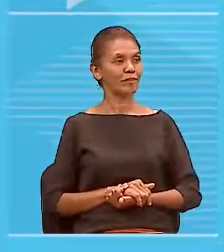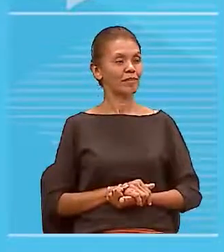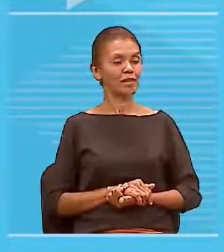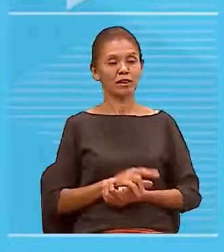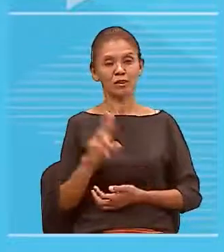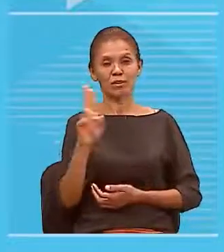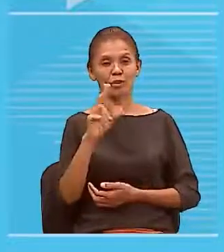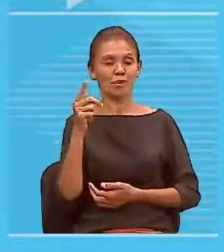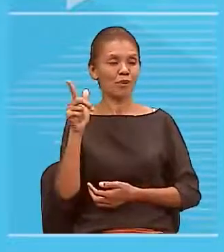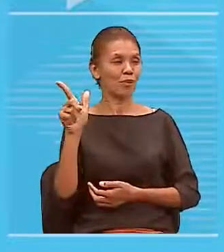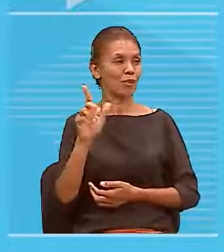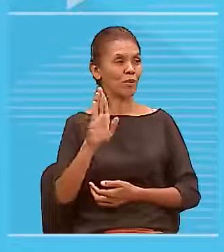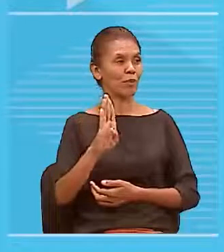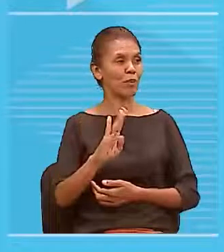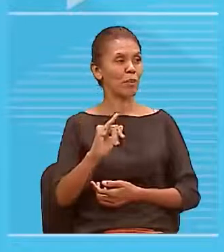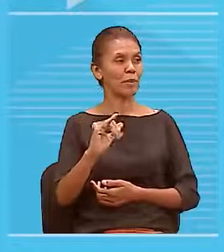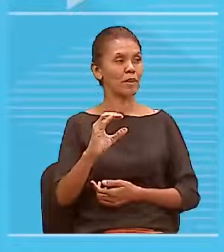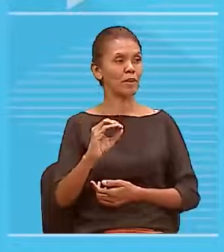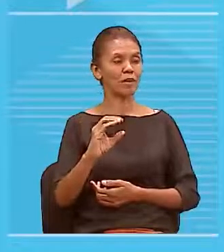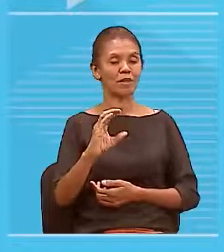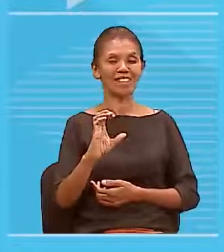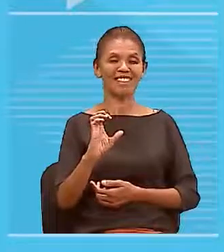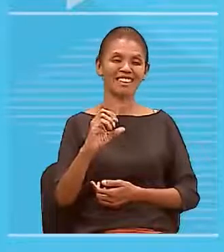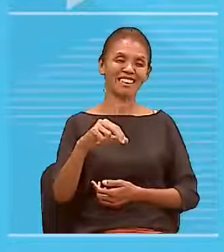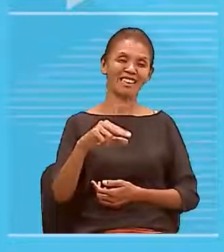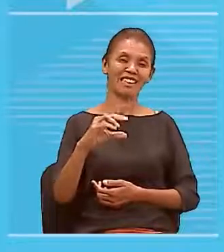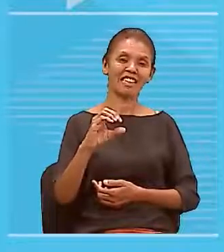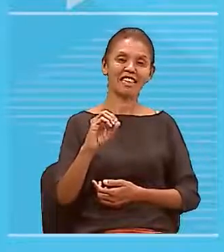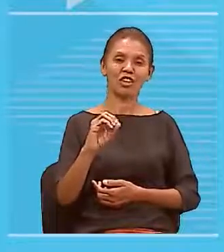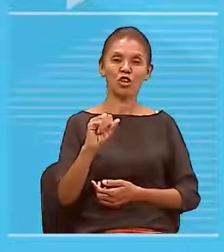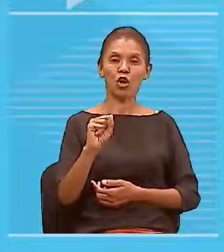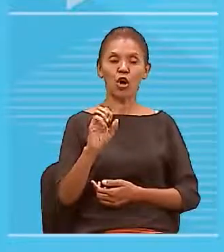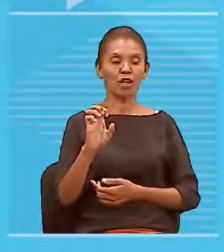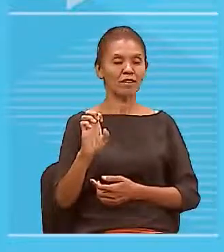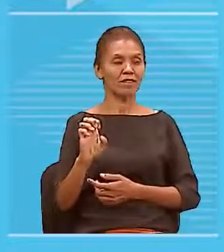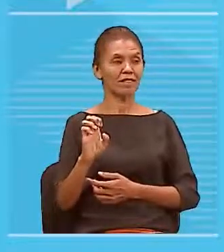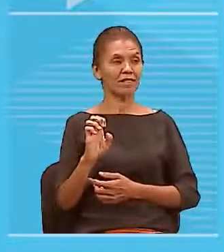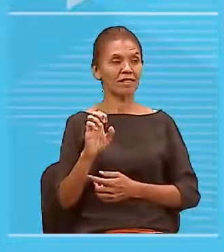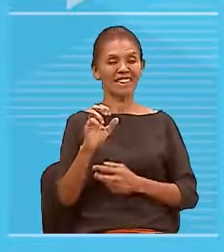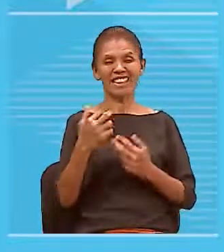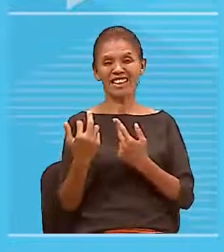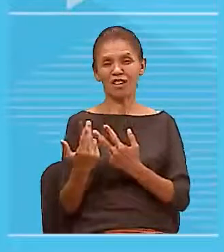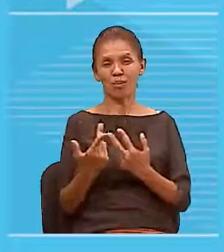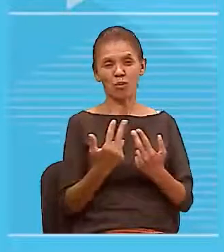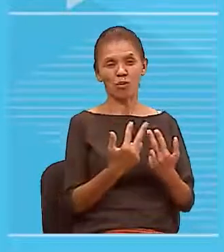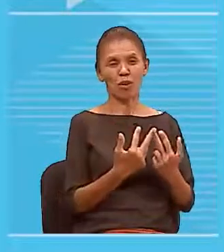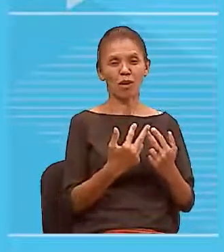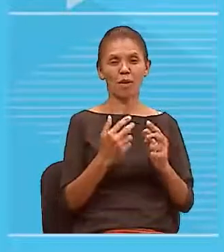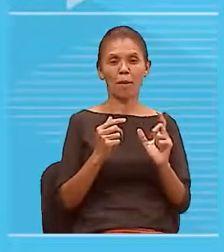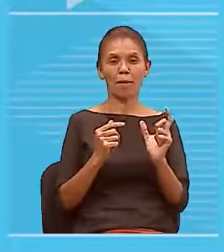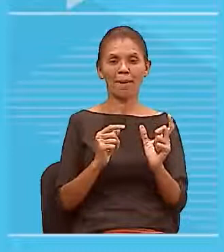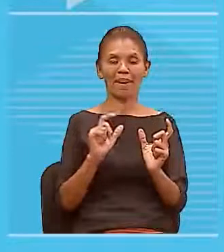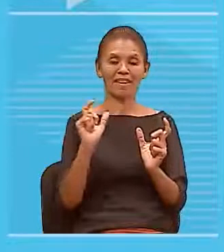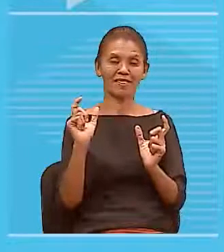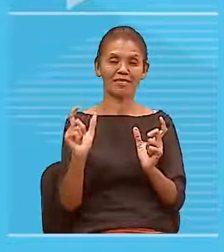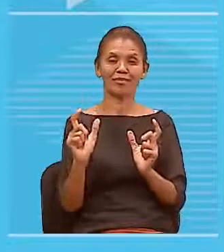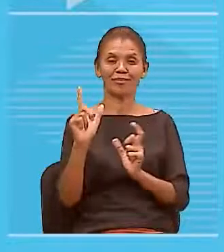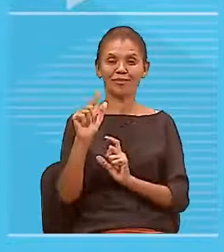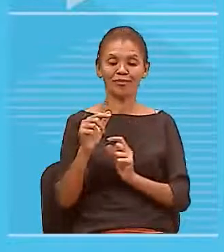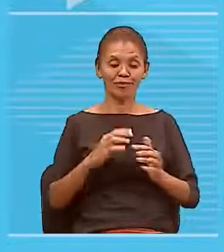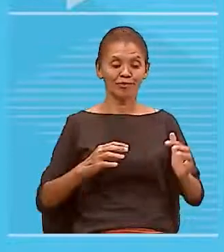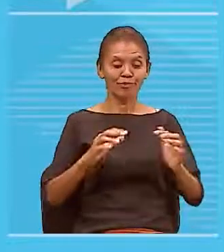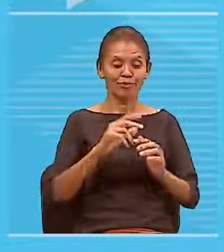de biocenose. Biocenose é a mesma coisa que comunidade. É um conjunto de